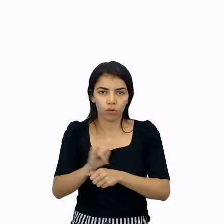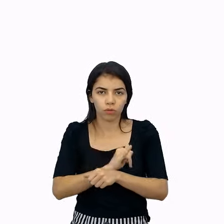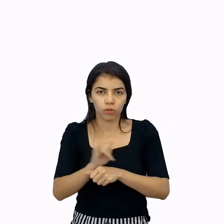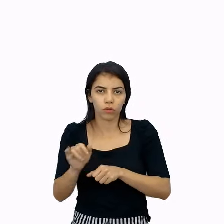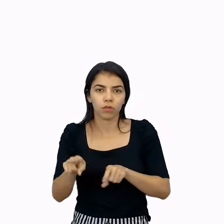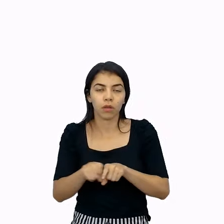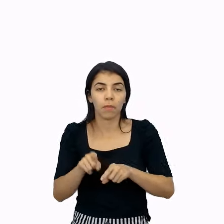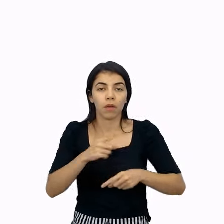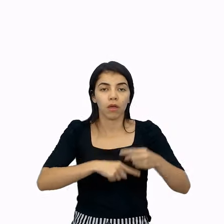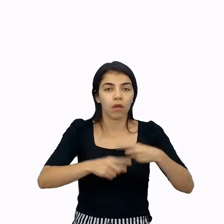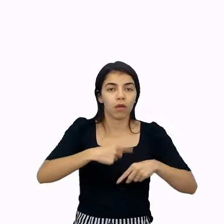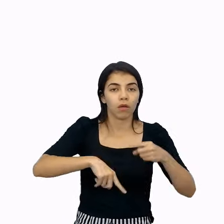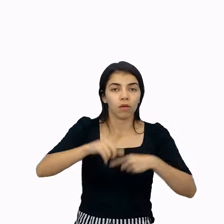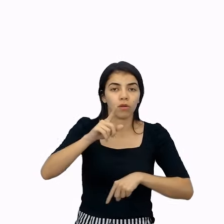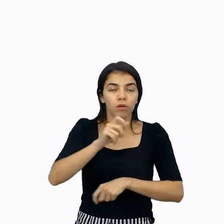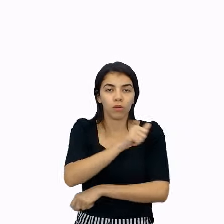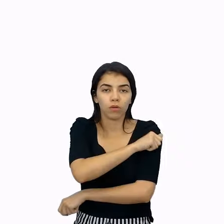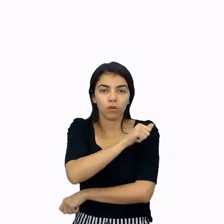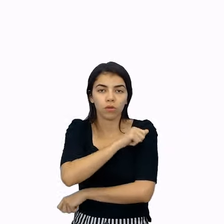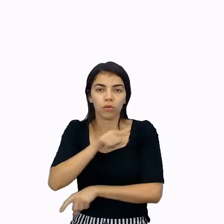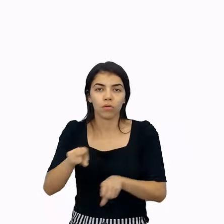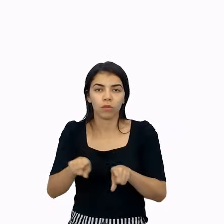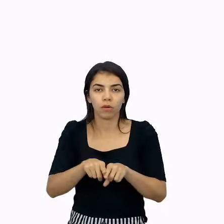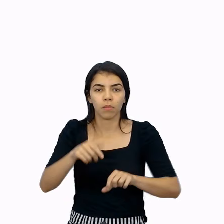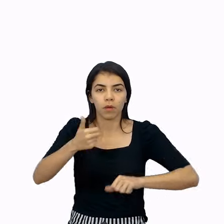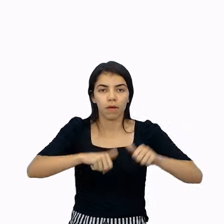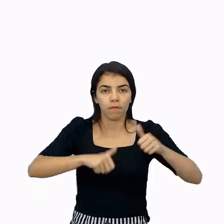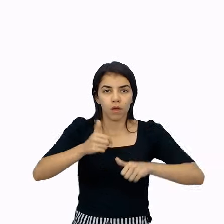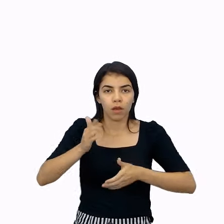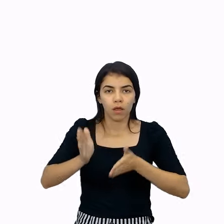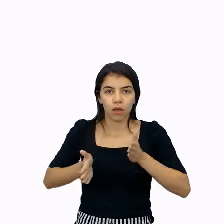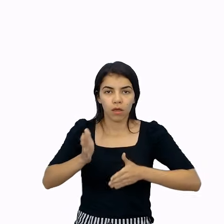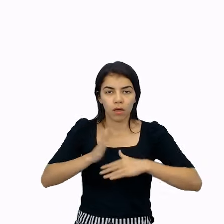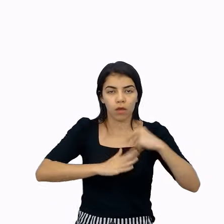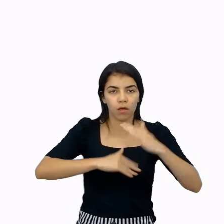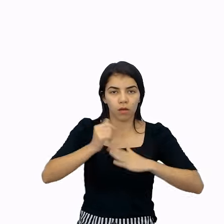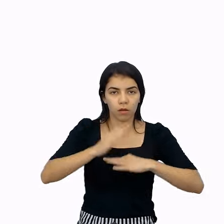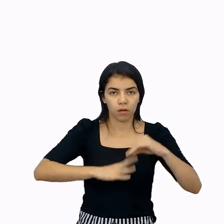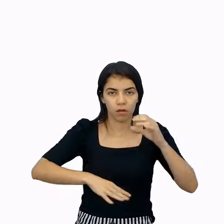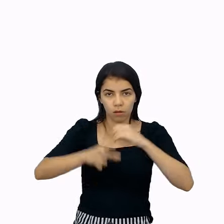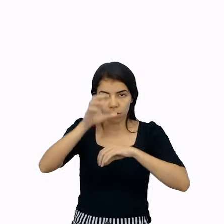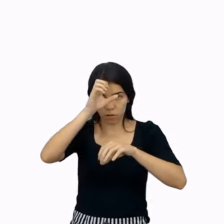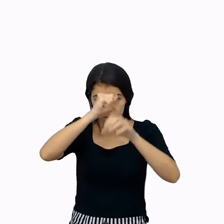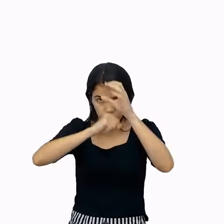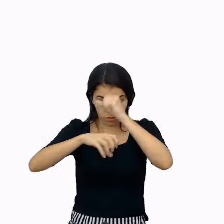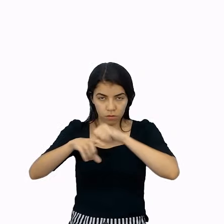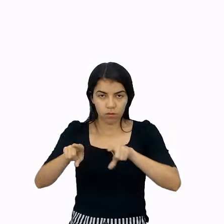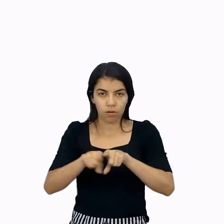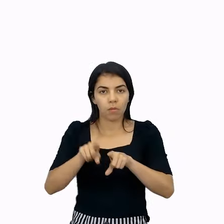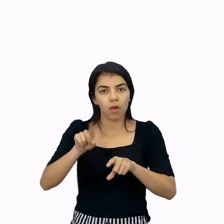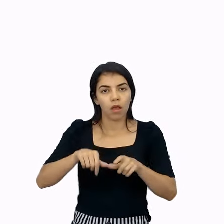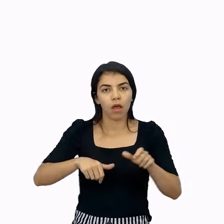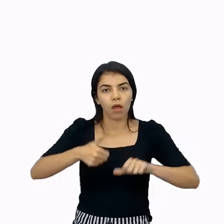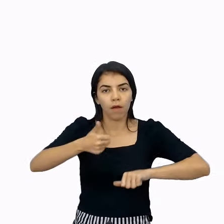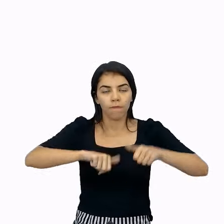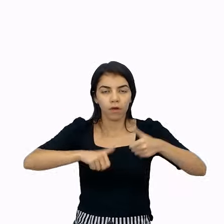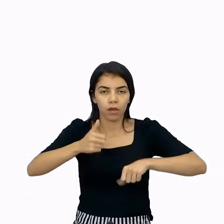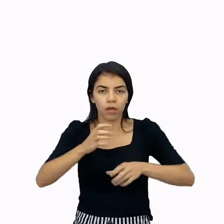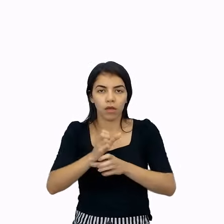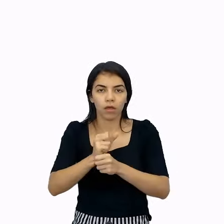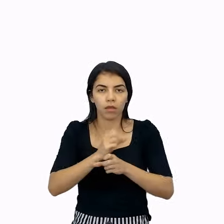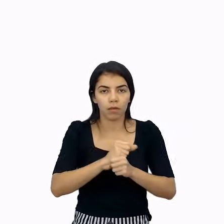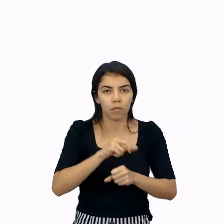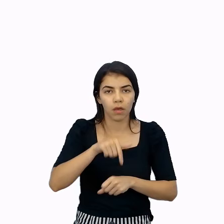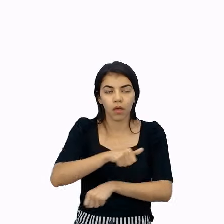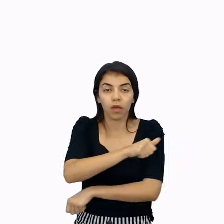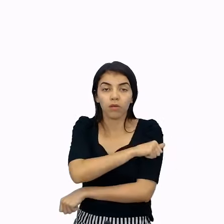a progressão das aprendizagens, bem como avaliar o próprio processo de ensino. Os resultados avaliativos estão a serviço dos